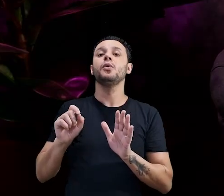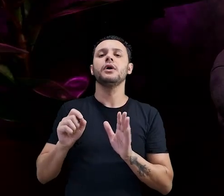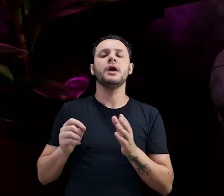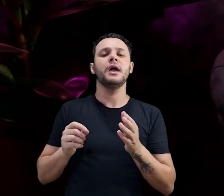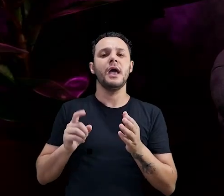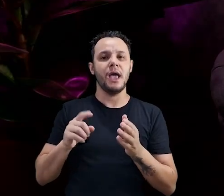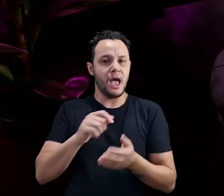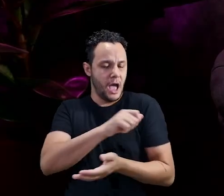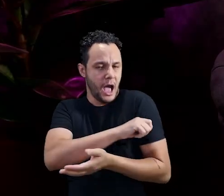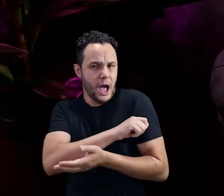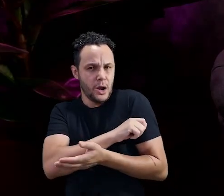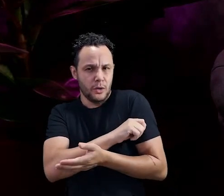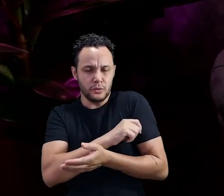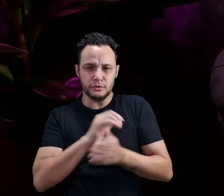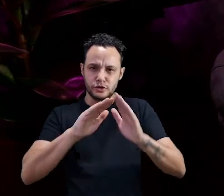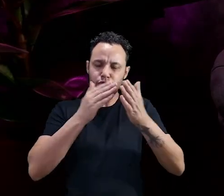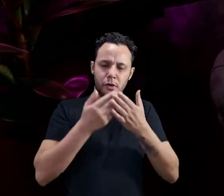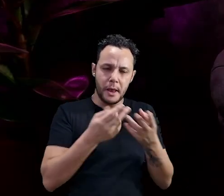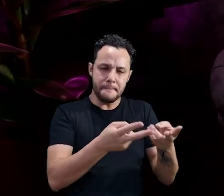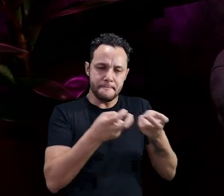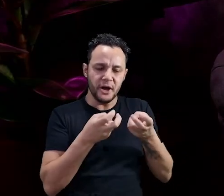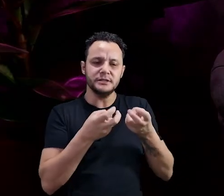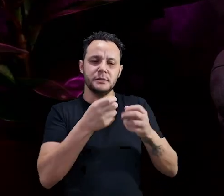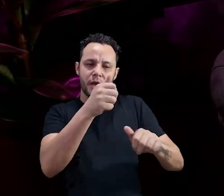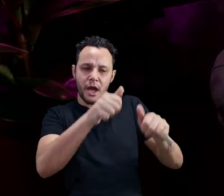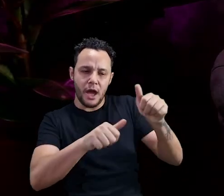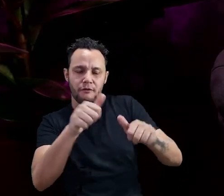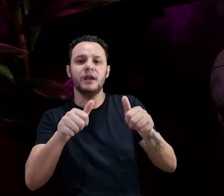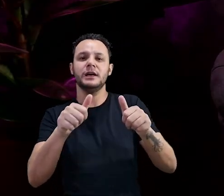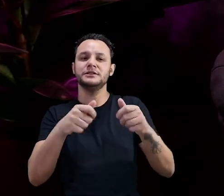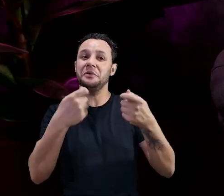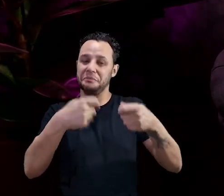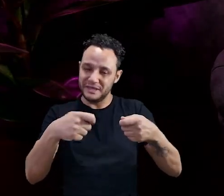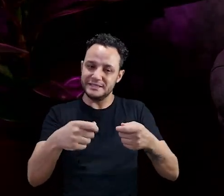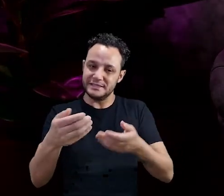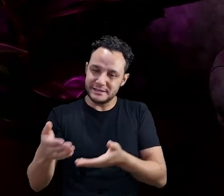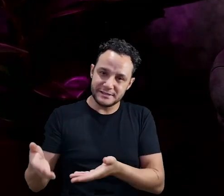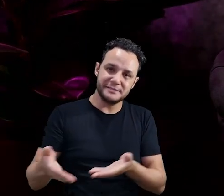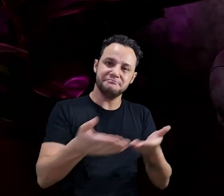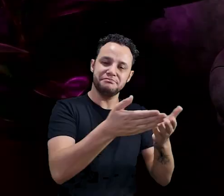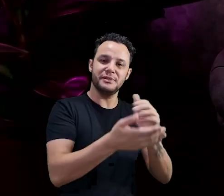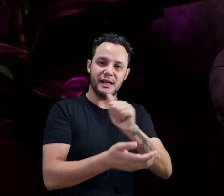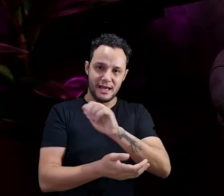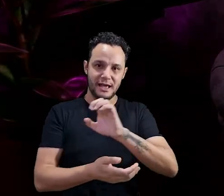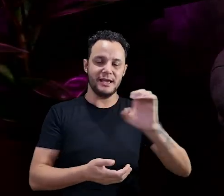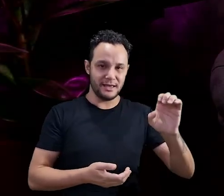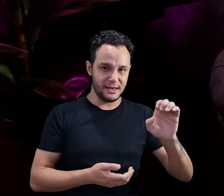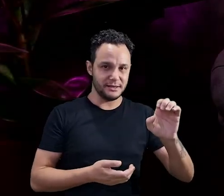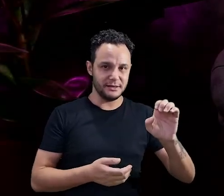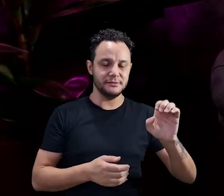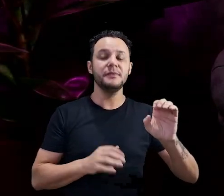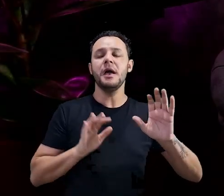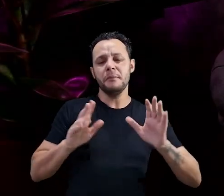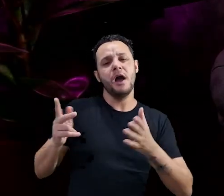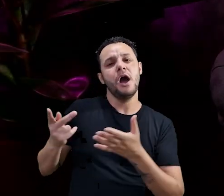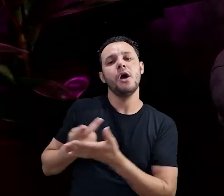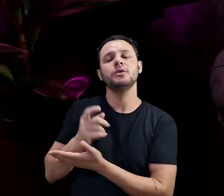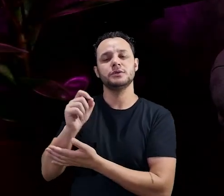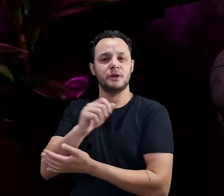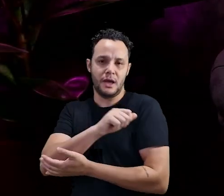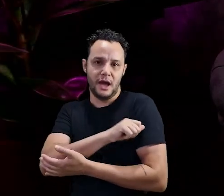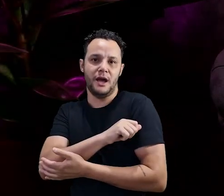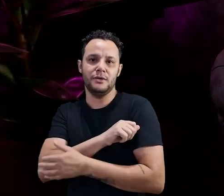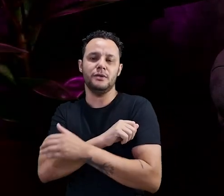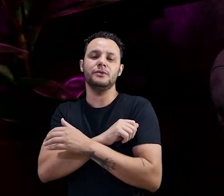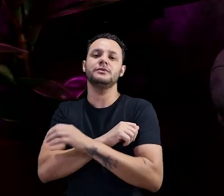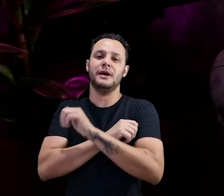avaliação escolar, perceber a necessidade, né? Mas a gente sabe que também é mais comum os estudantes que tenham